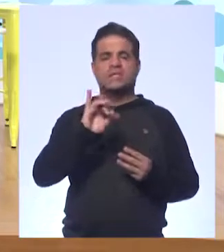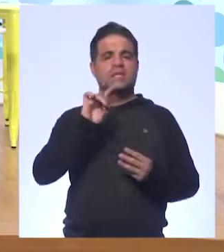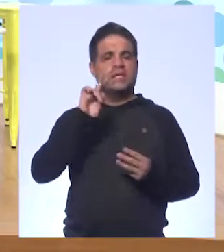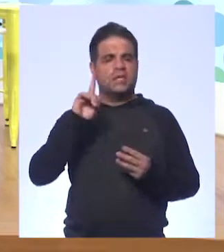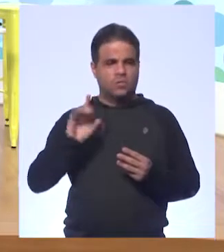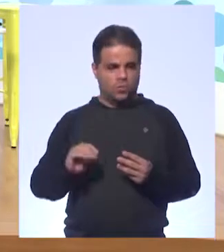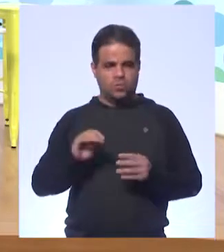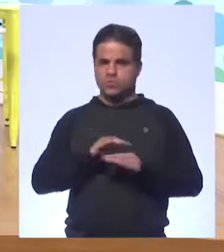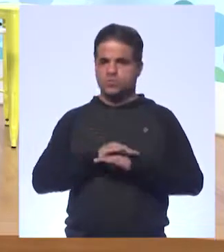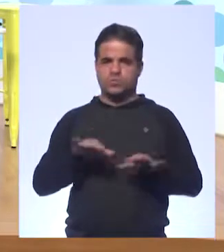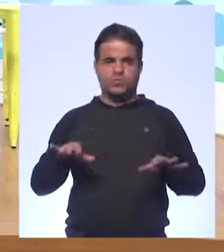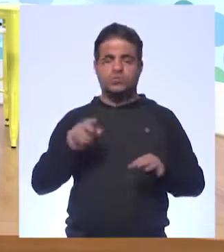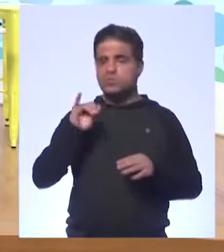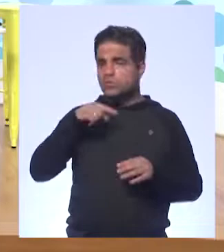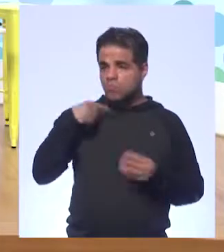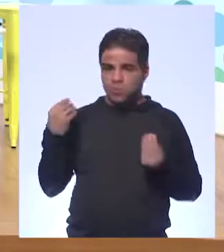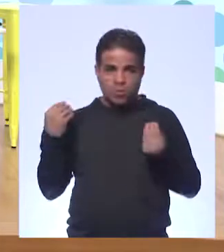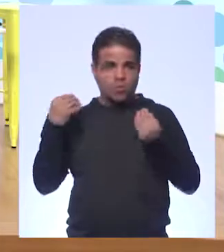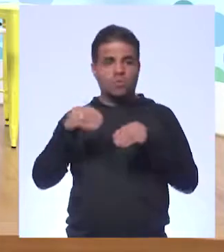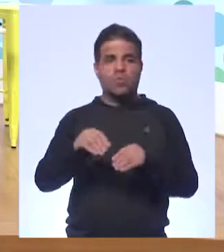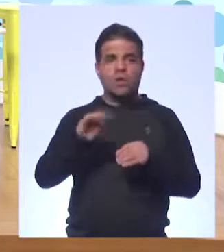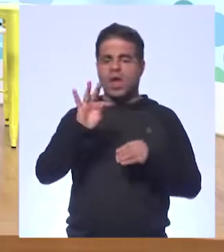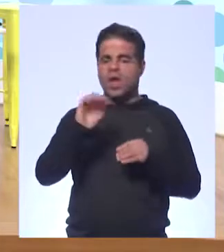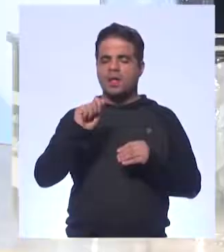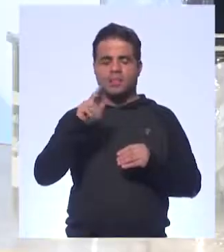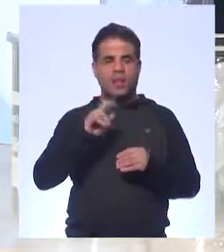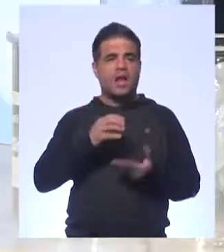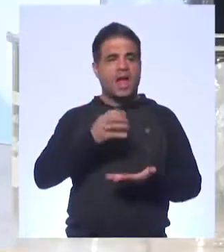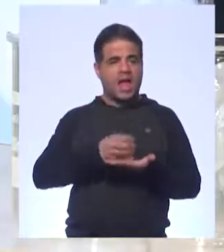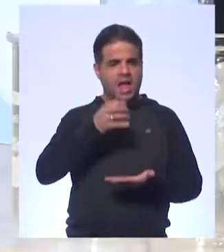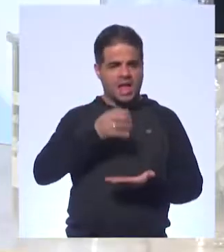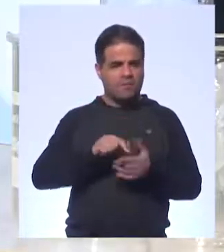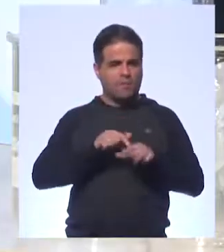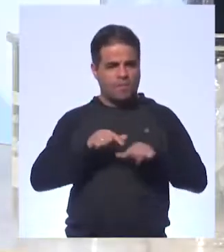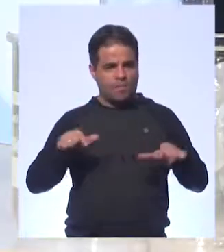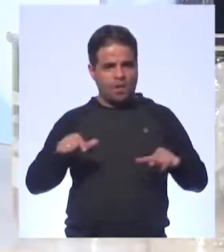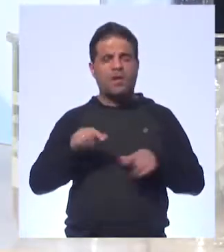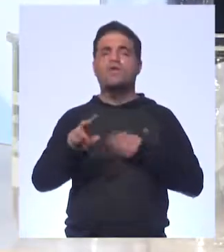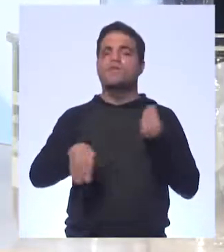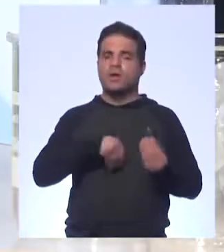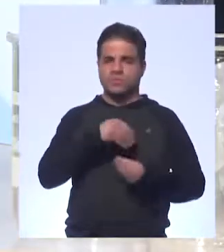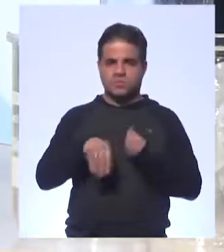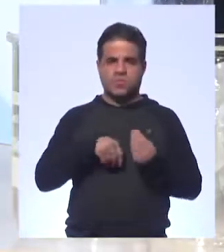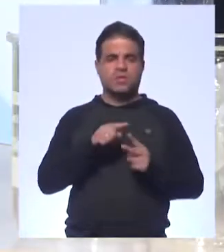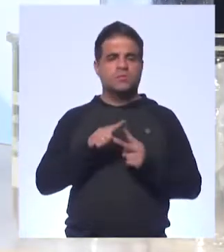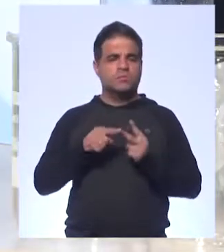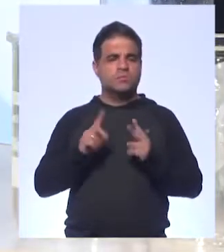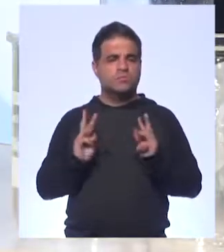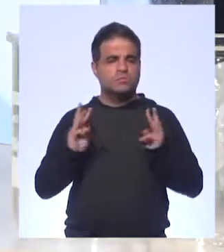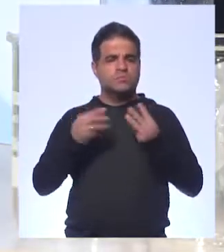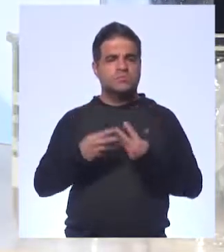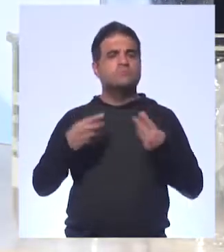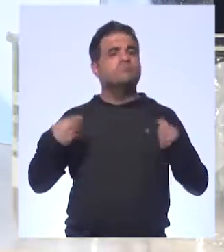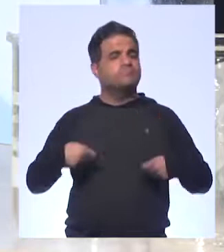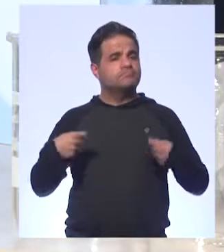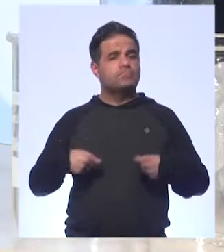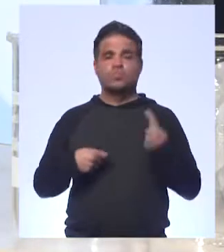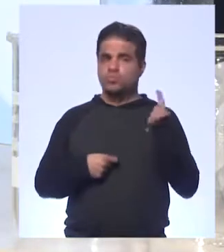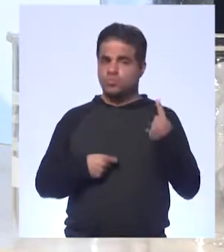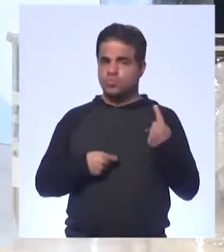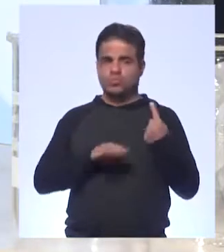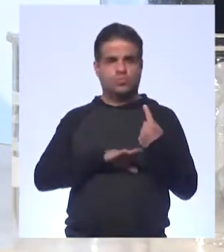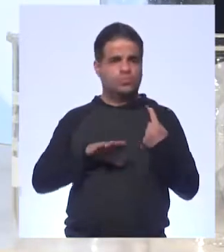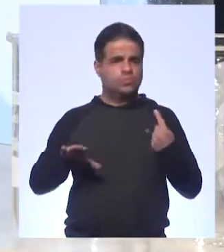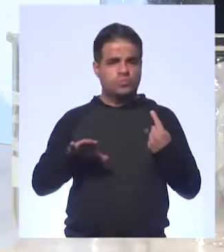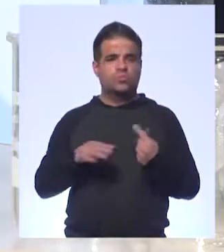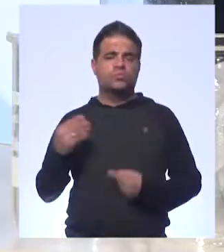só. E se eu não colocar a tara da garrafa vazia, vai misturar as duas massas. Então, eu preciso ter um só. Então,